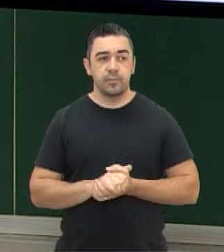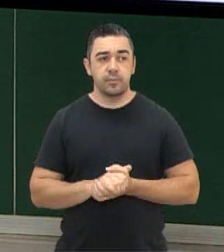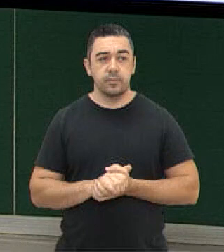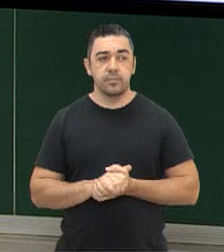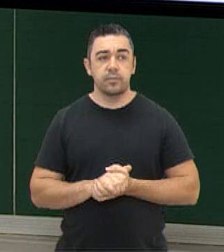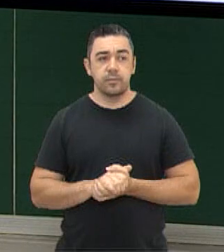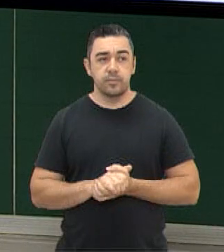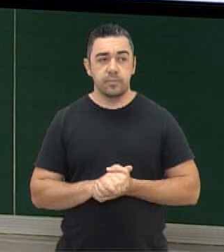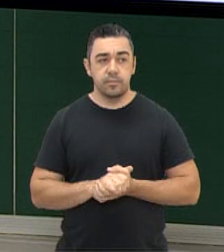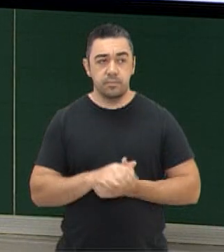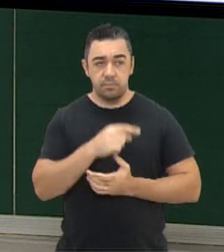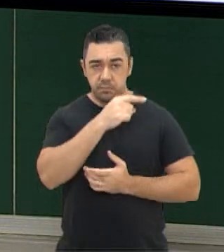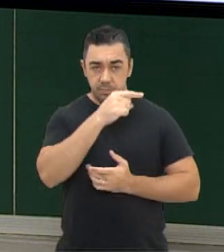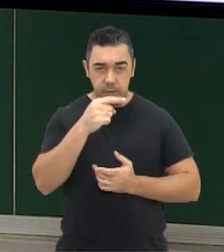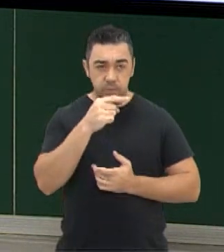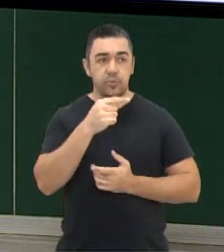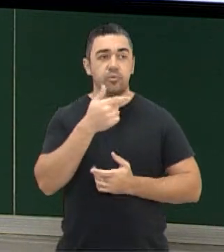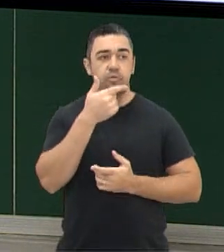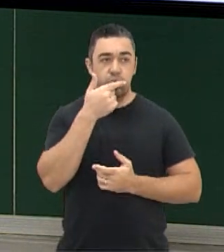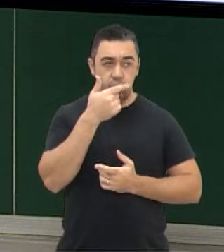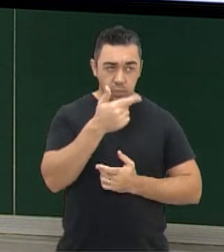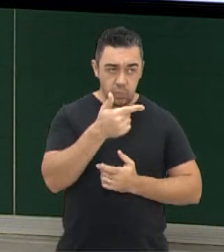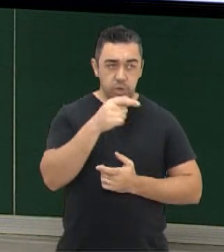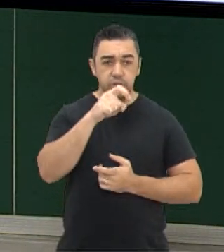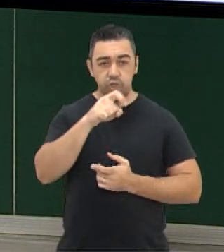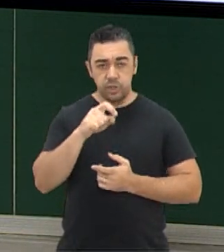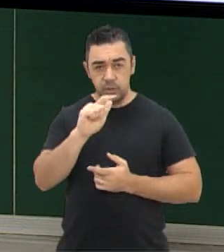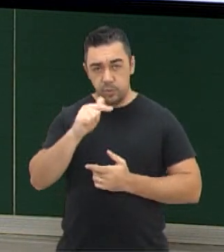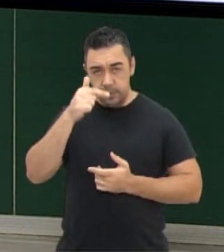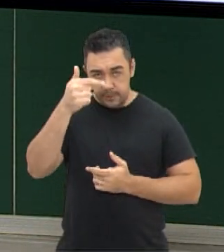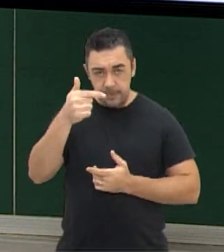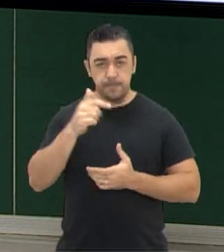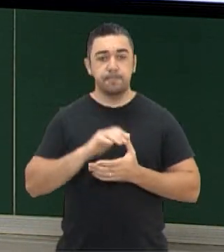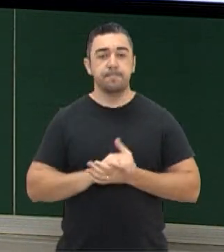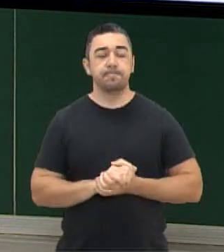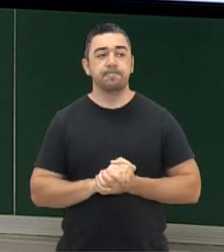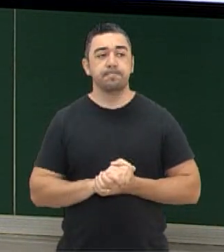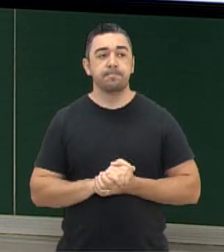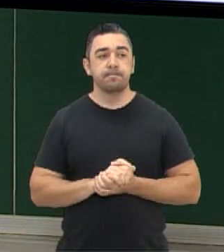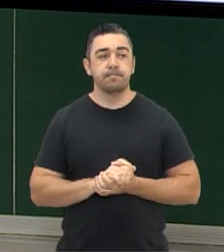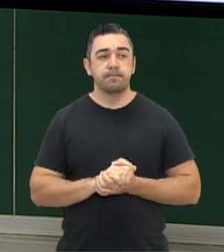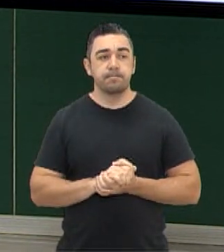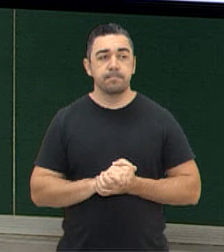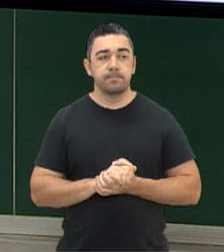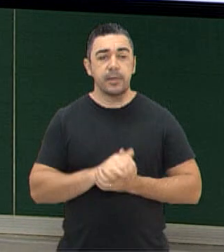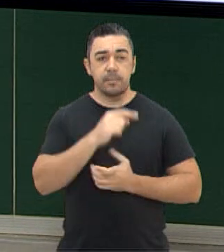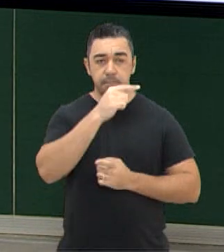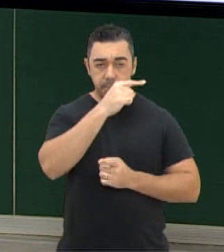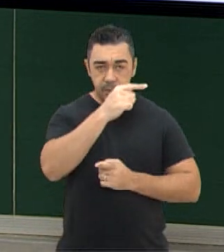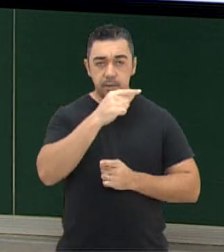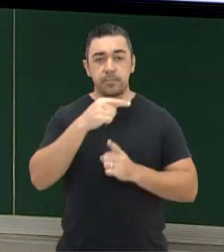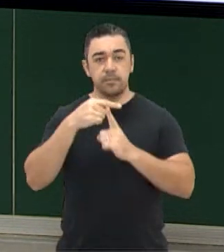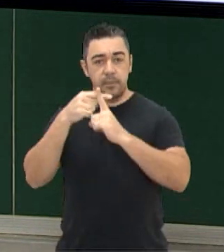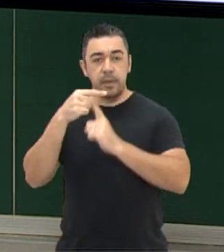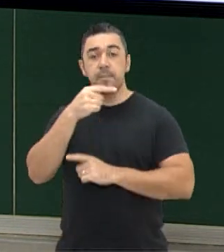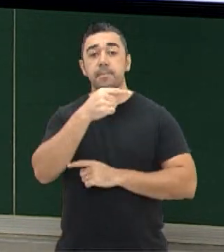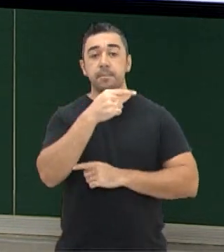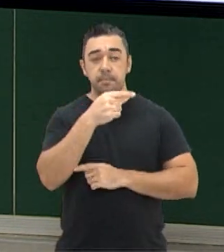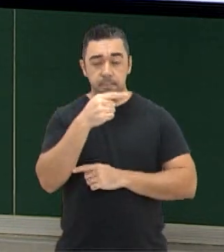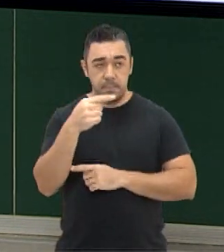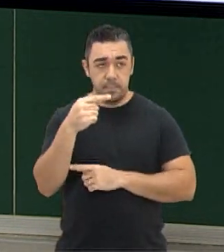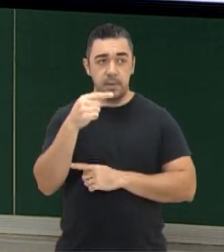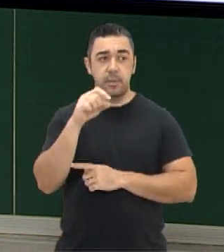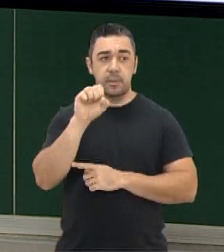com mais, menos quem? 2x ao quadrado. Menos com mais, menos o